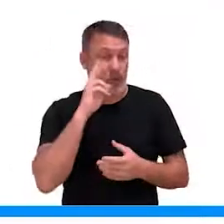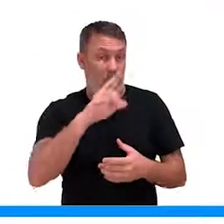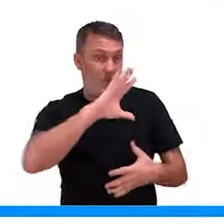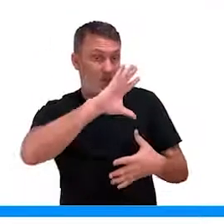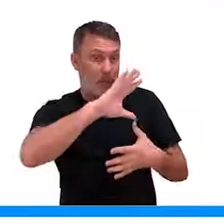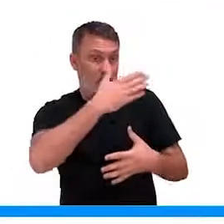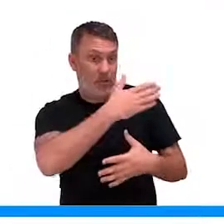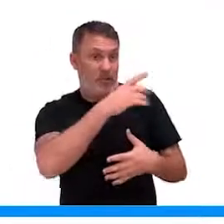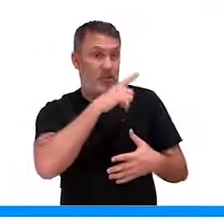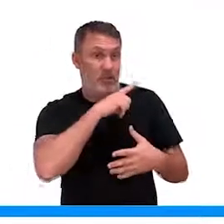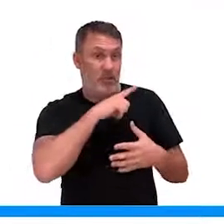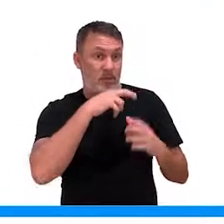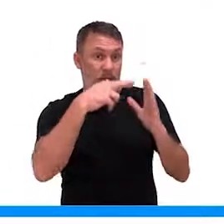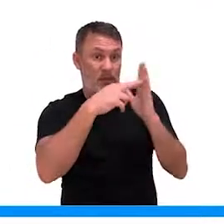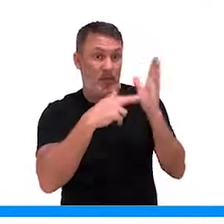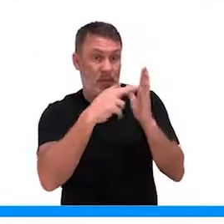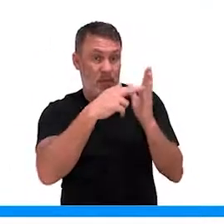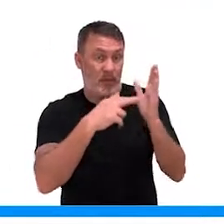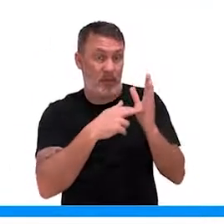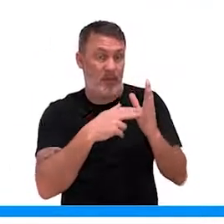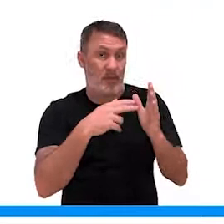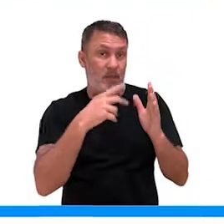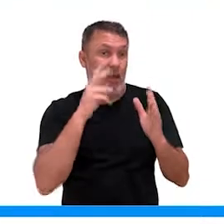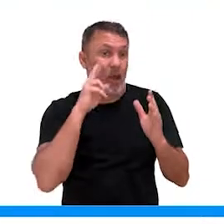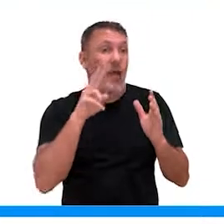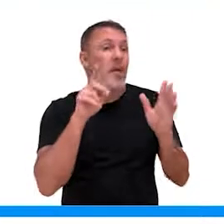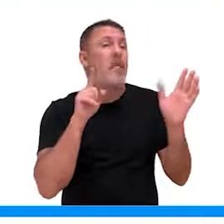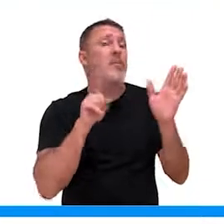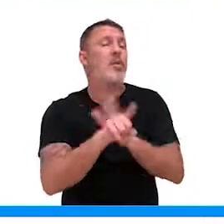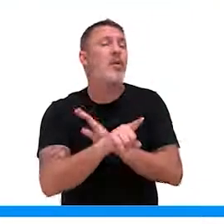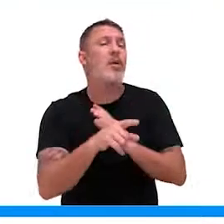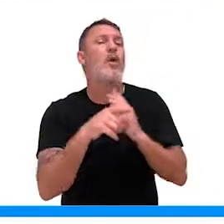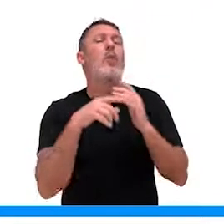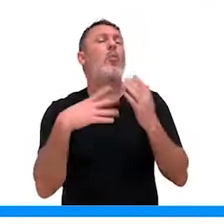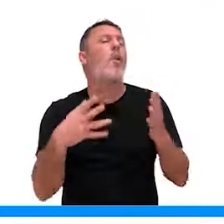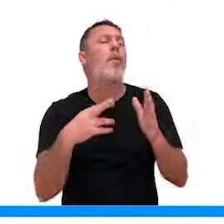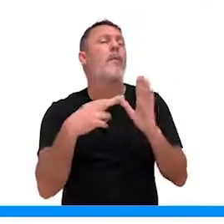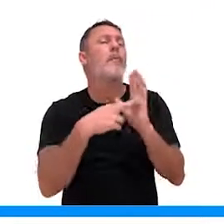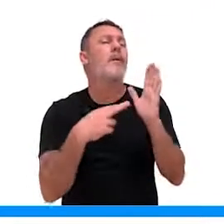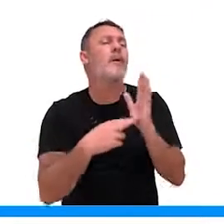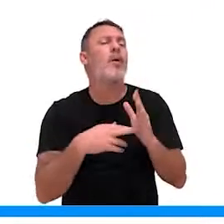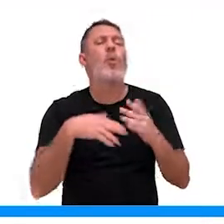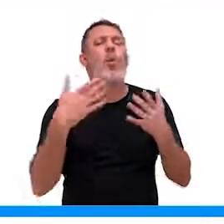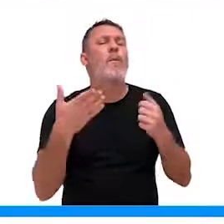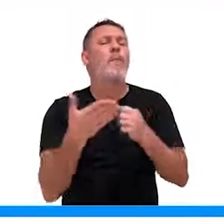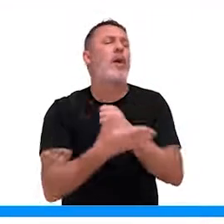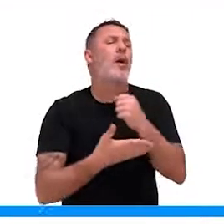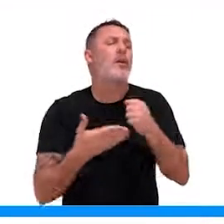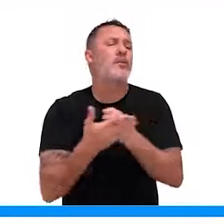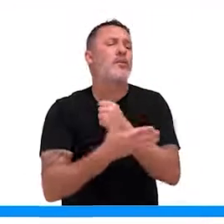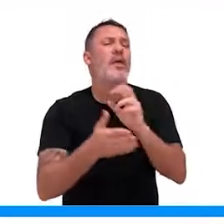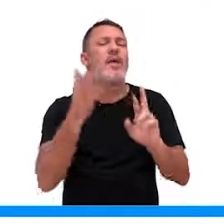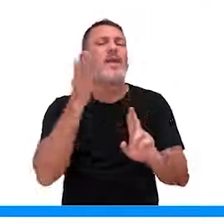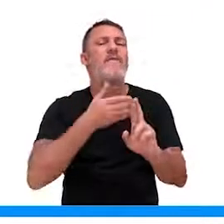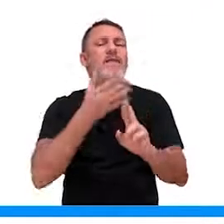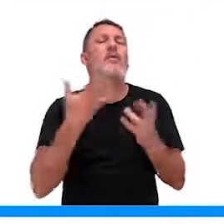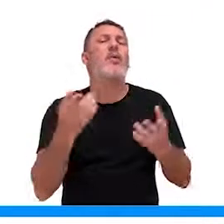mapa tem por referência, ou seja, gente, qual é a base que Pedro